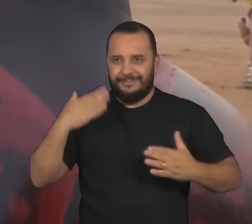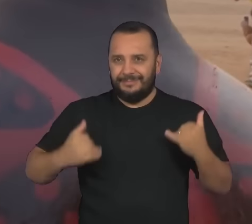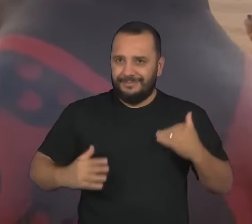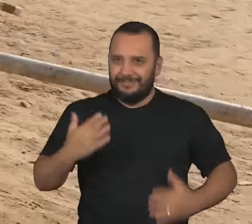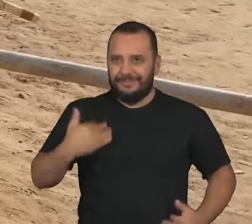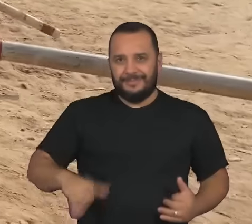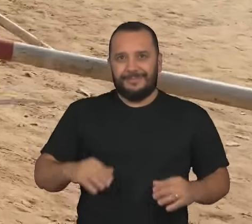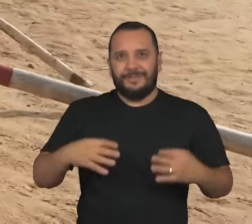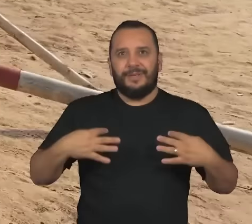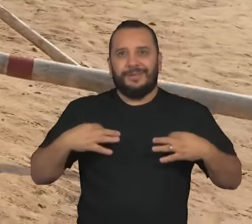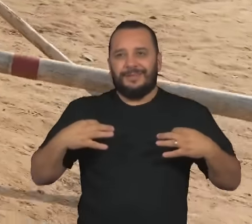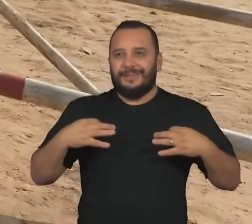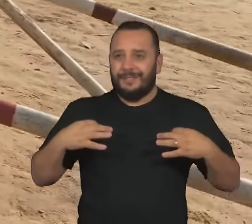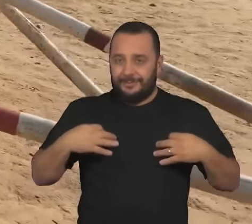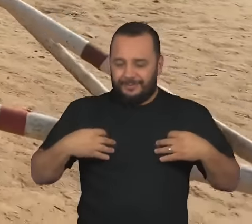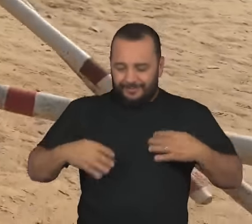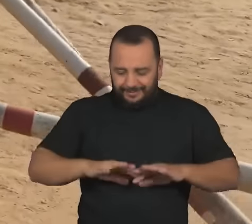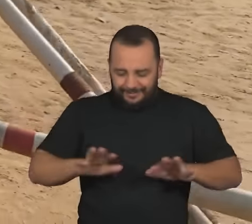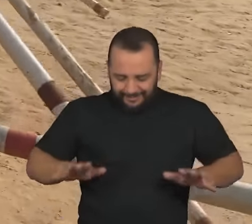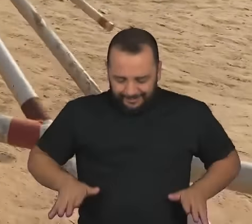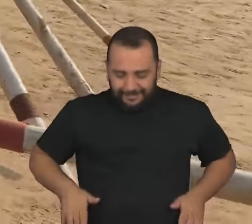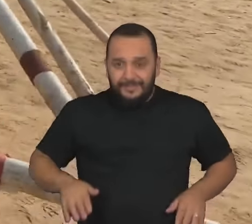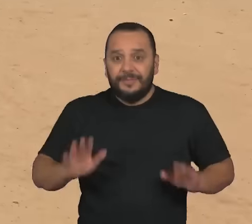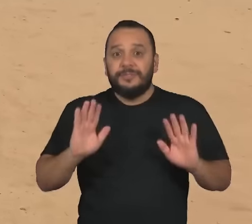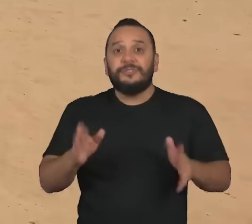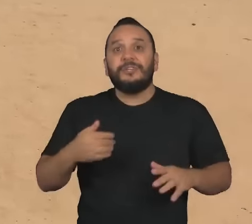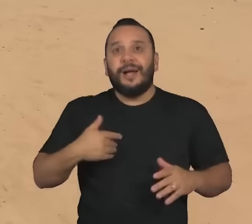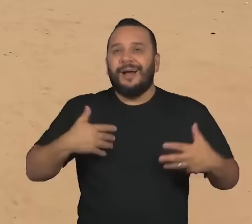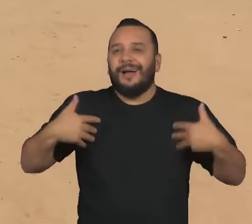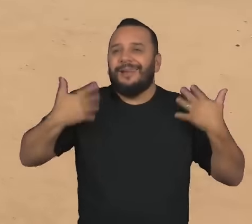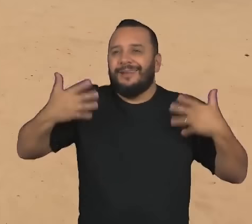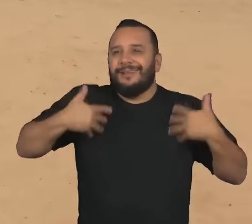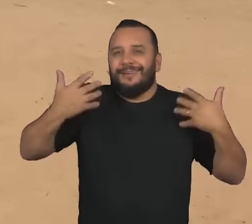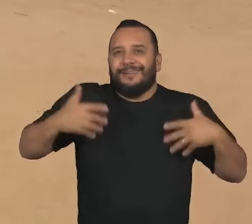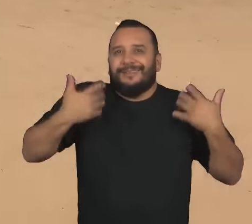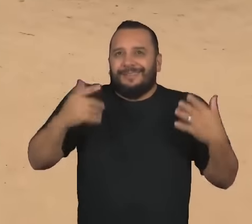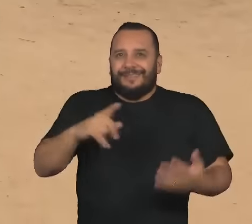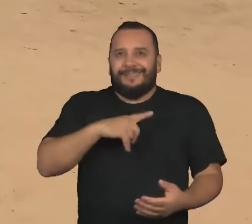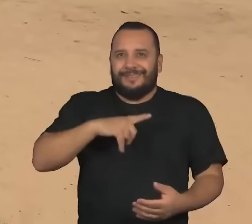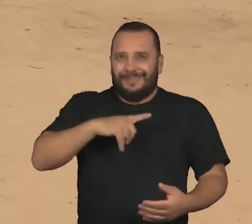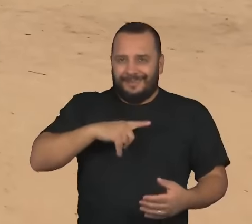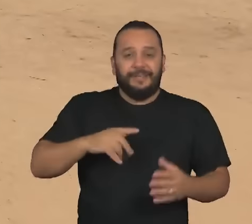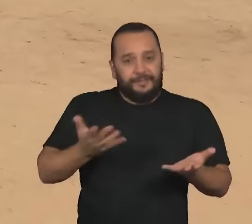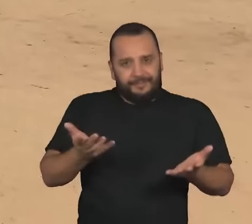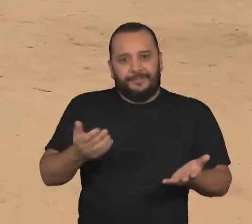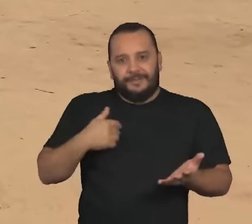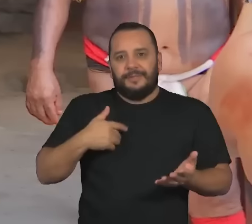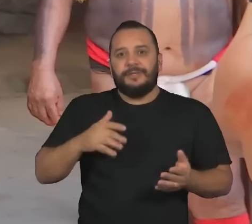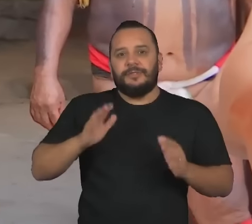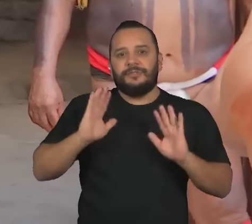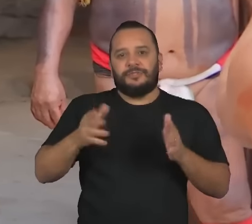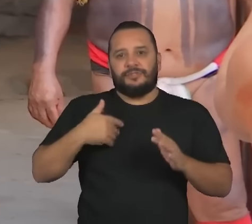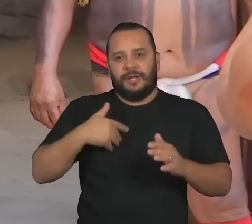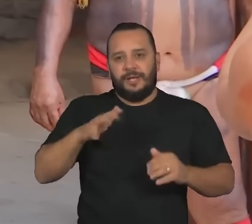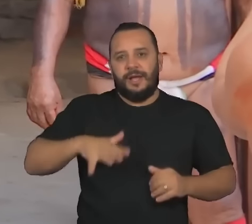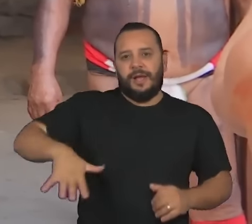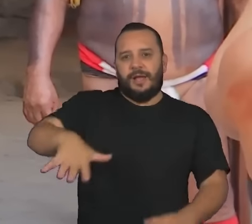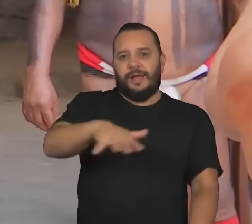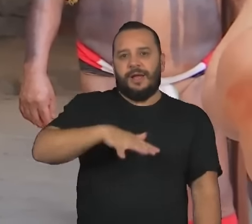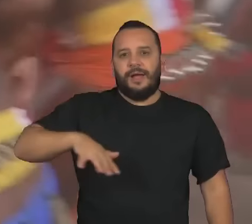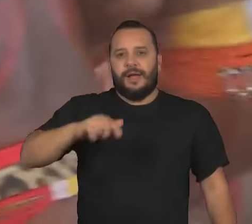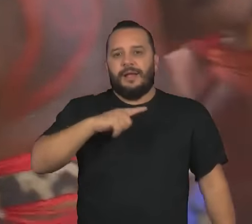de se vestir de alegria na aldeia Ulupuene, na terra indígena Batovi. É um dia muito